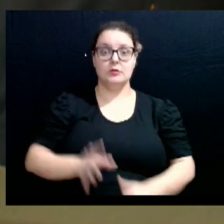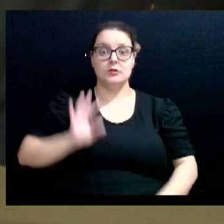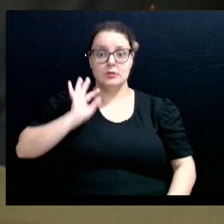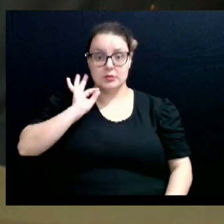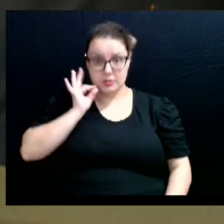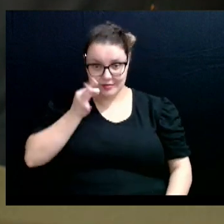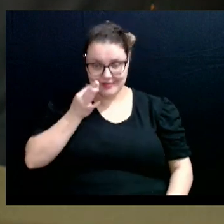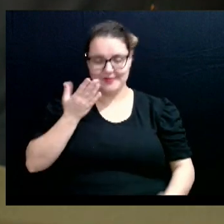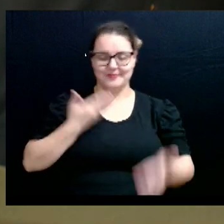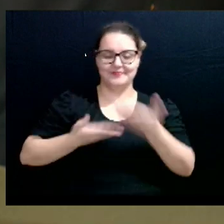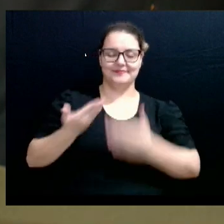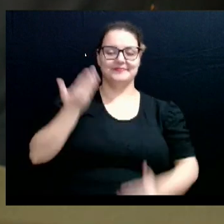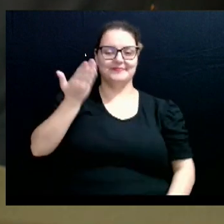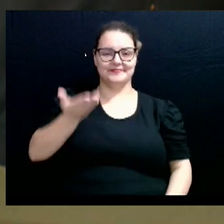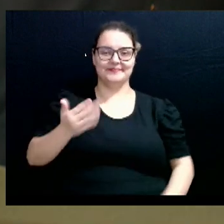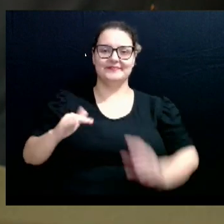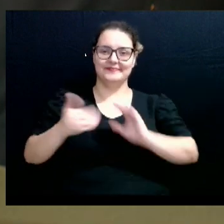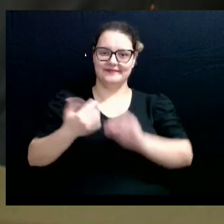Então manda lá